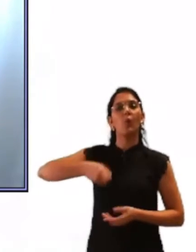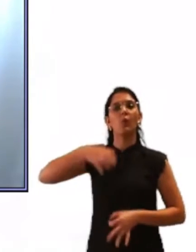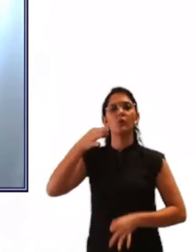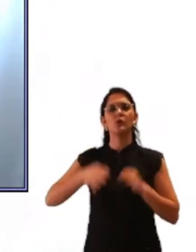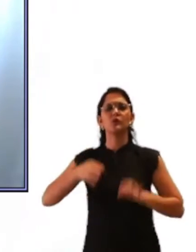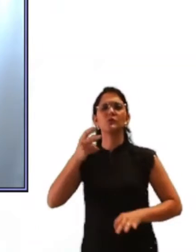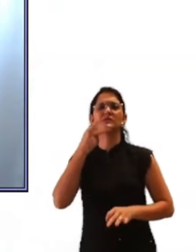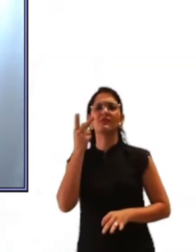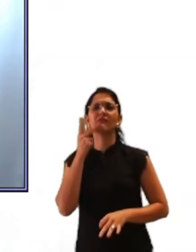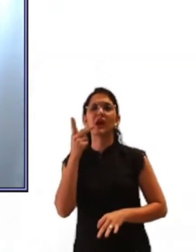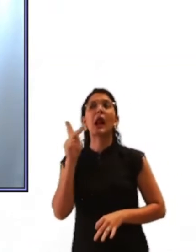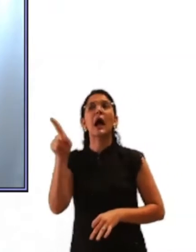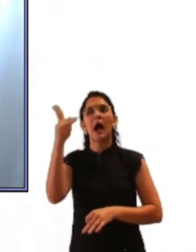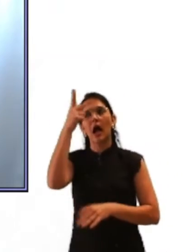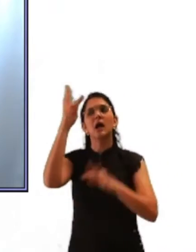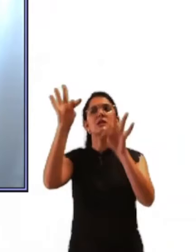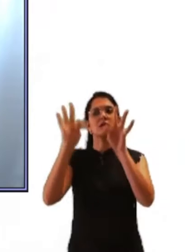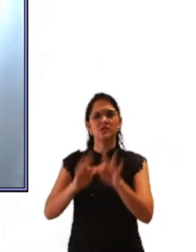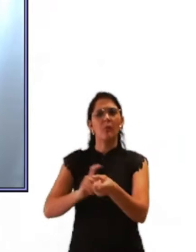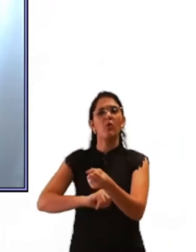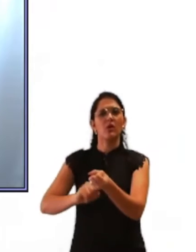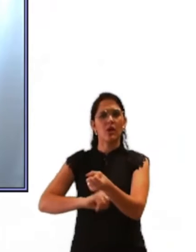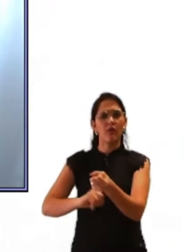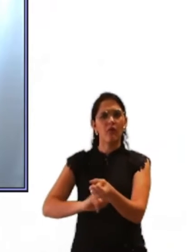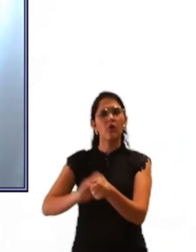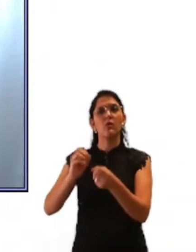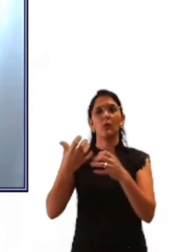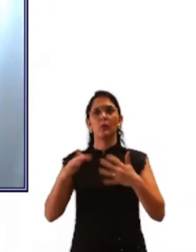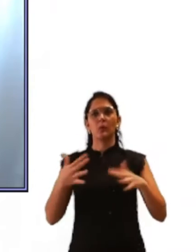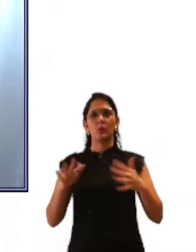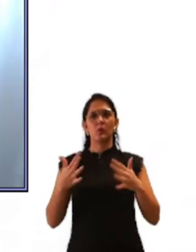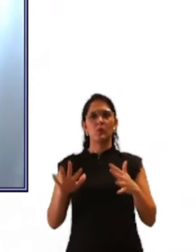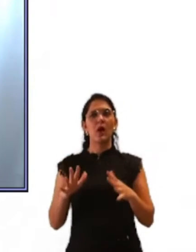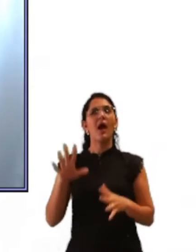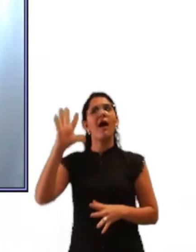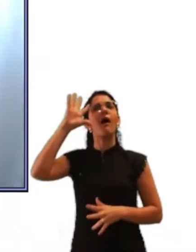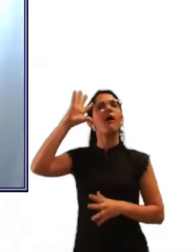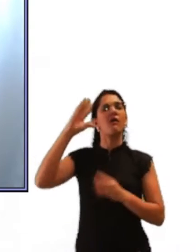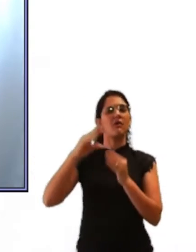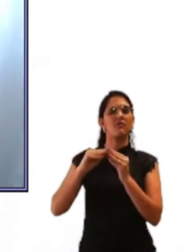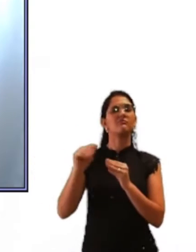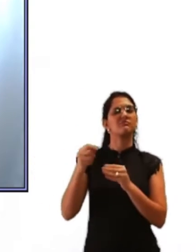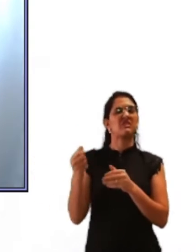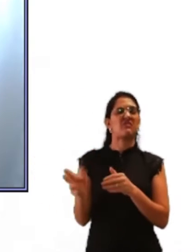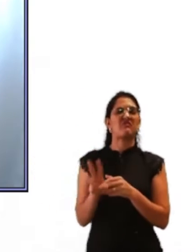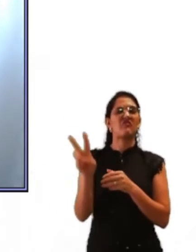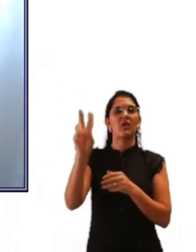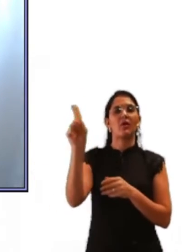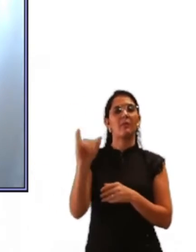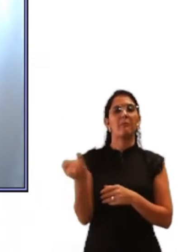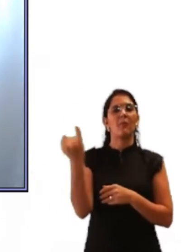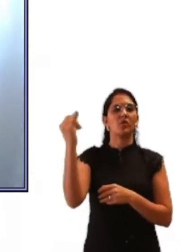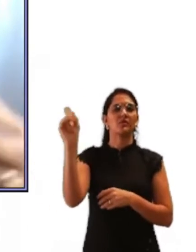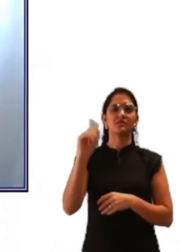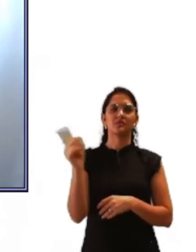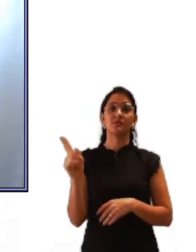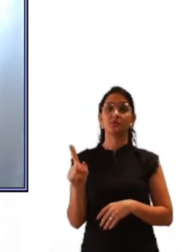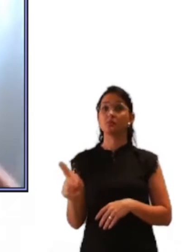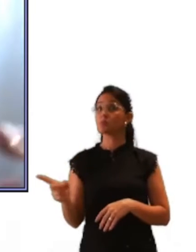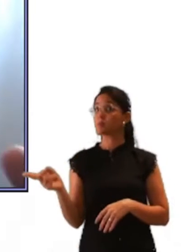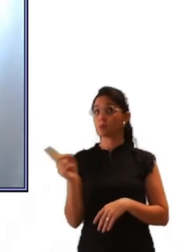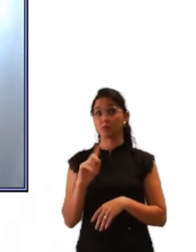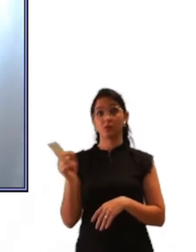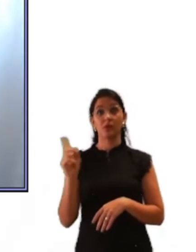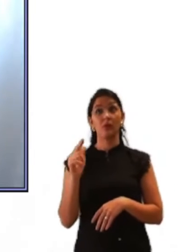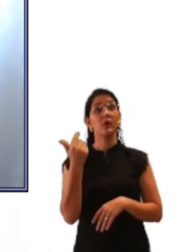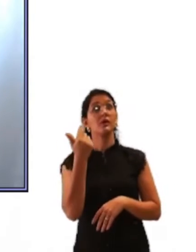que a testemunha estava tremendo e por isso ele achou que o testemunho dela tem menor valor? Não, ele não vai falar isso. Ele vai pegar um